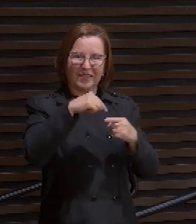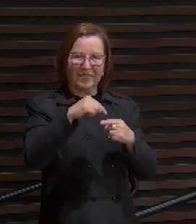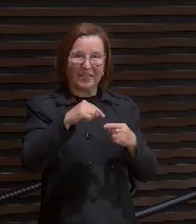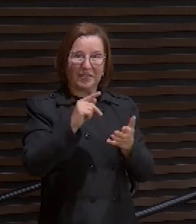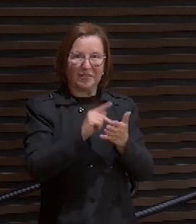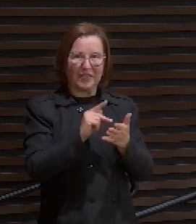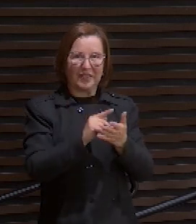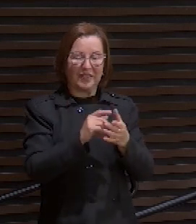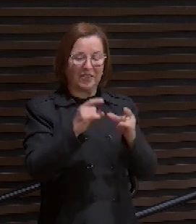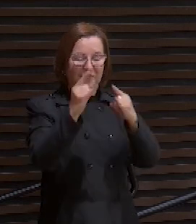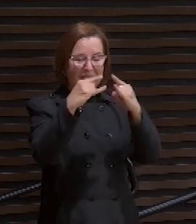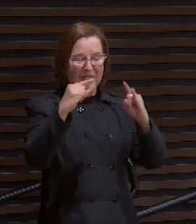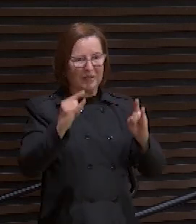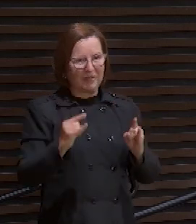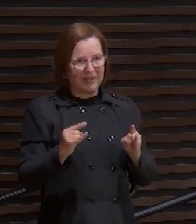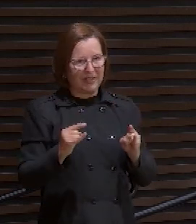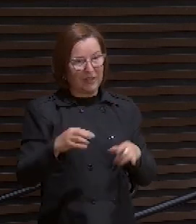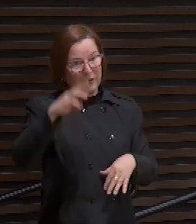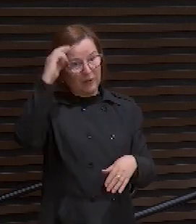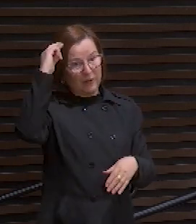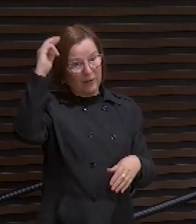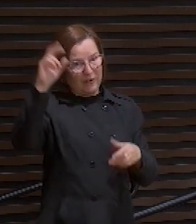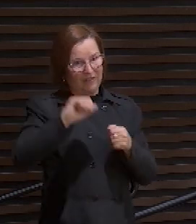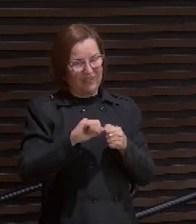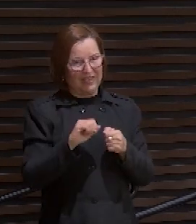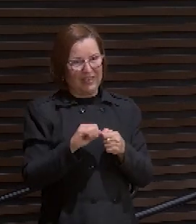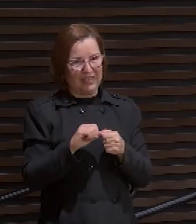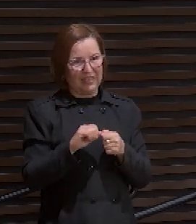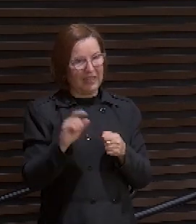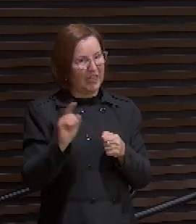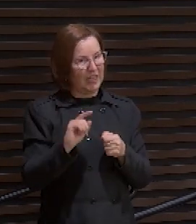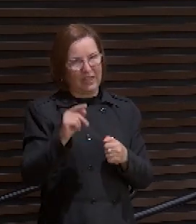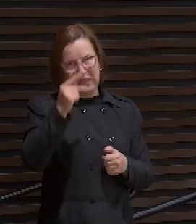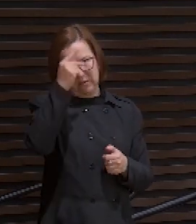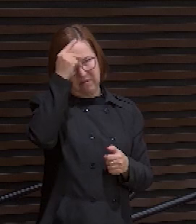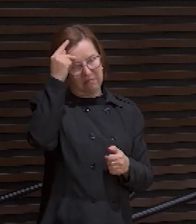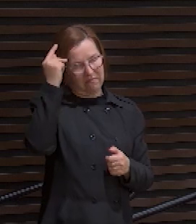verdadeiro tabernáculo que o Senhor erigiu, não o homem.